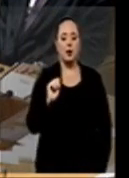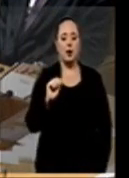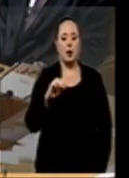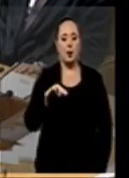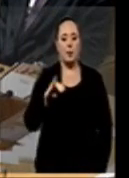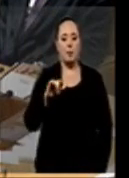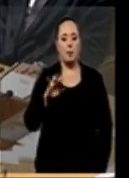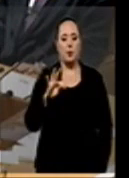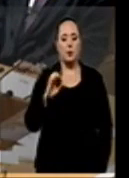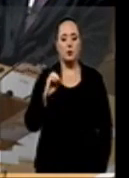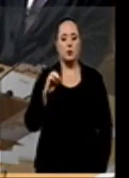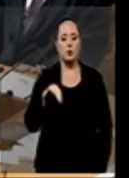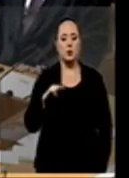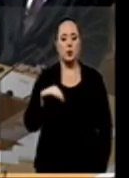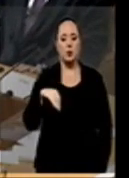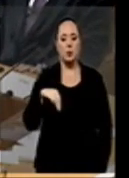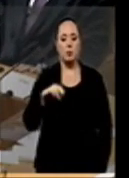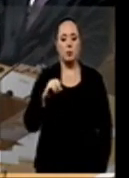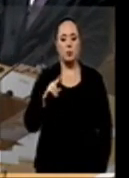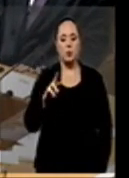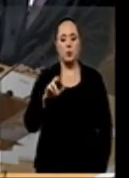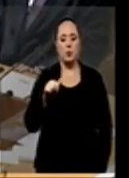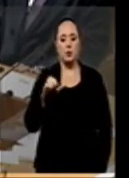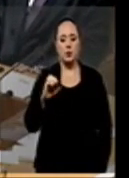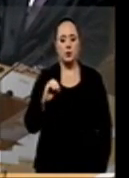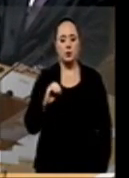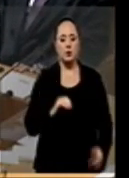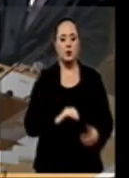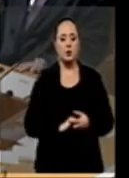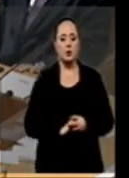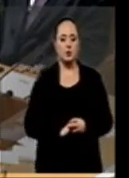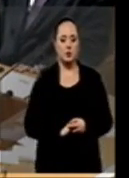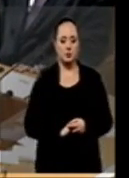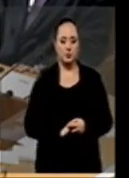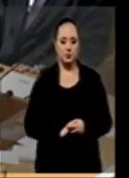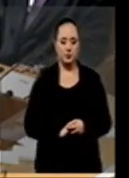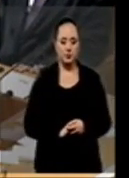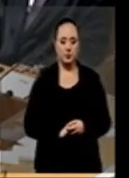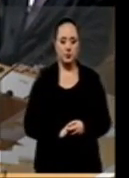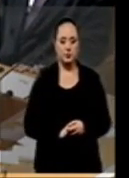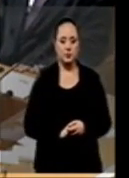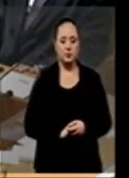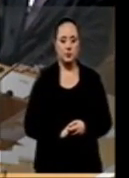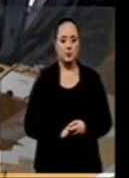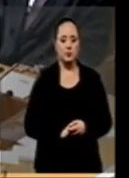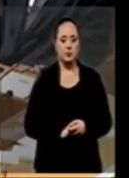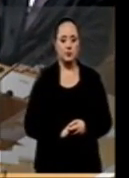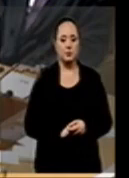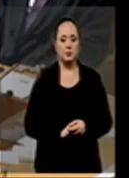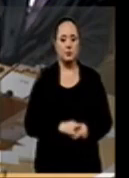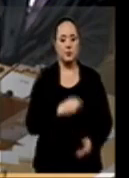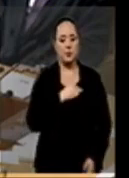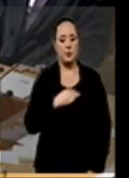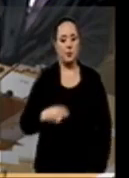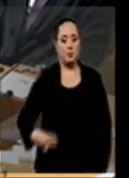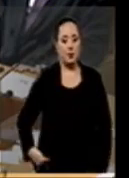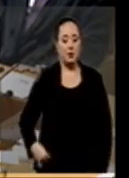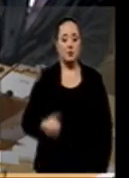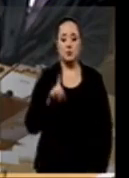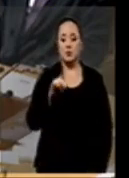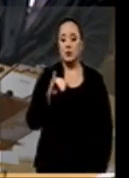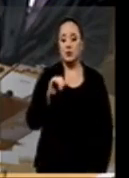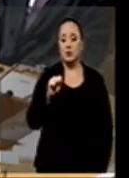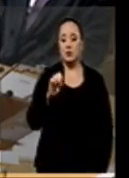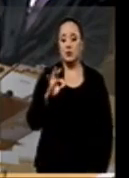federativa do brasil o ministro josé antônio dias tóffoli